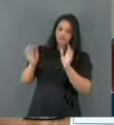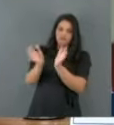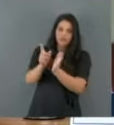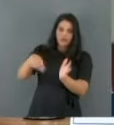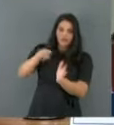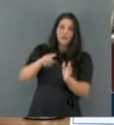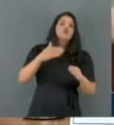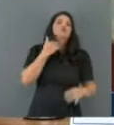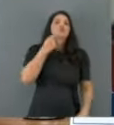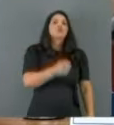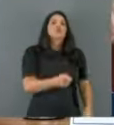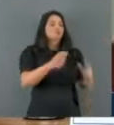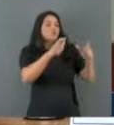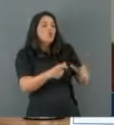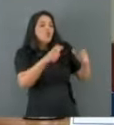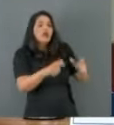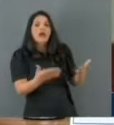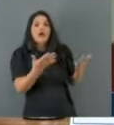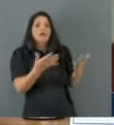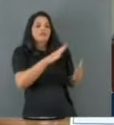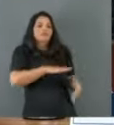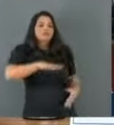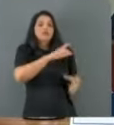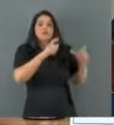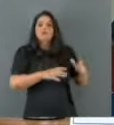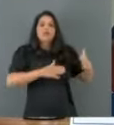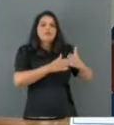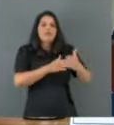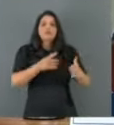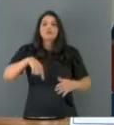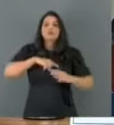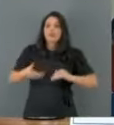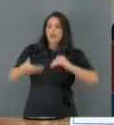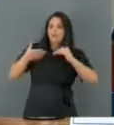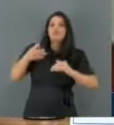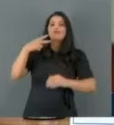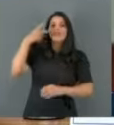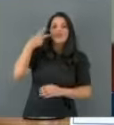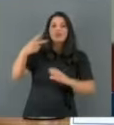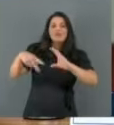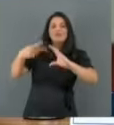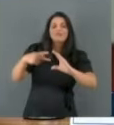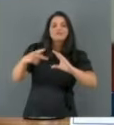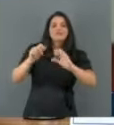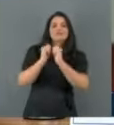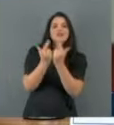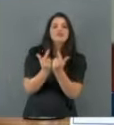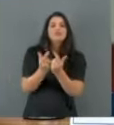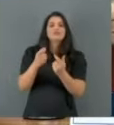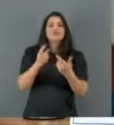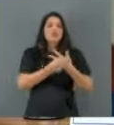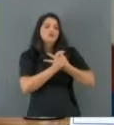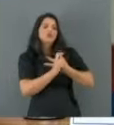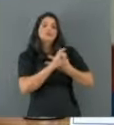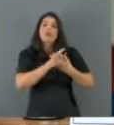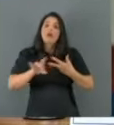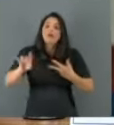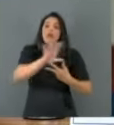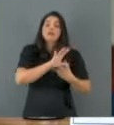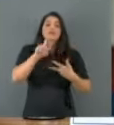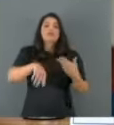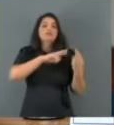dentro da sua comarca ou também dentro da sua circunscrição, o parlamento é assim. O executivo é assim, cada juiz tem as